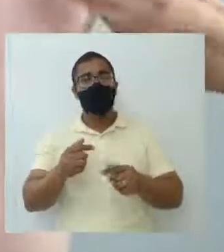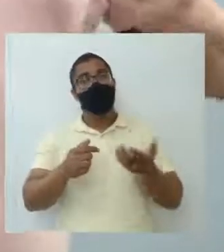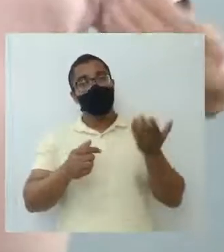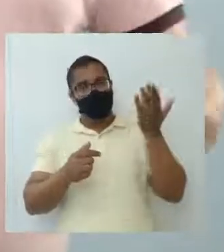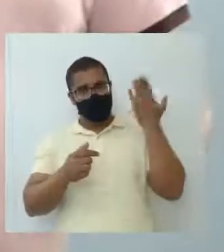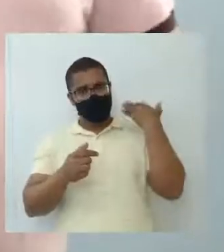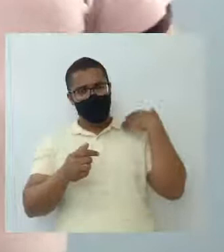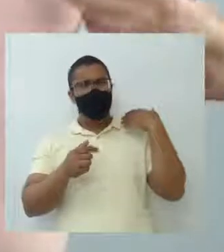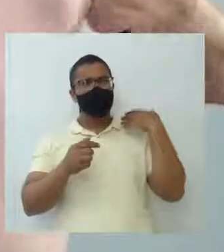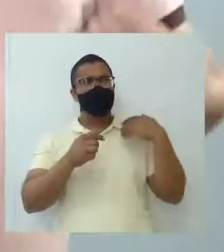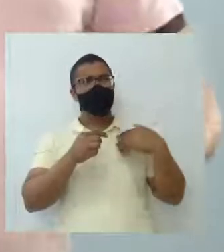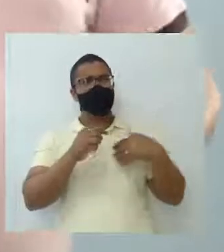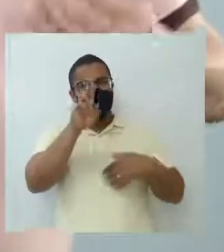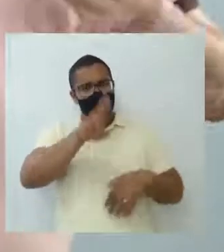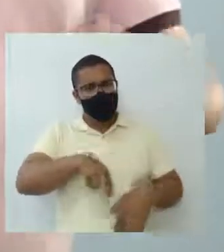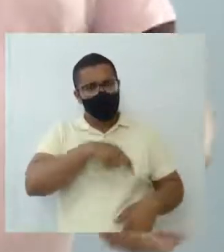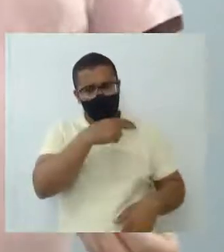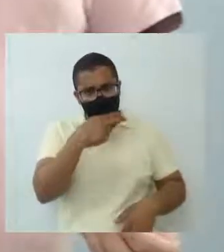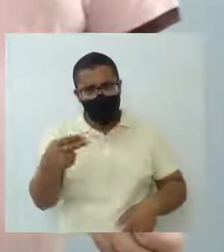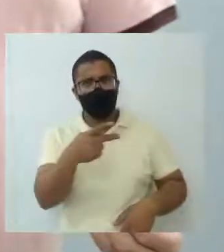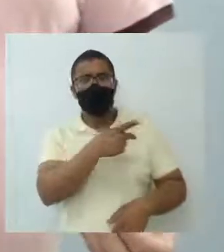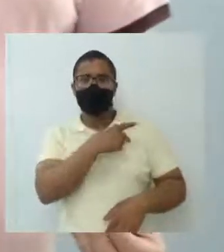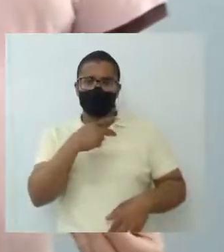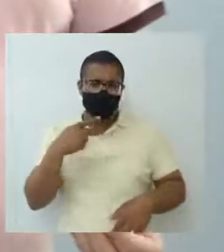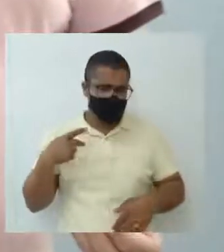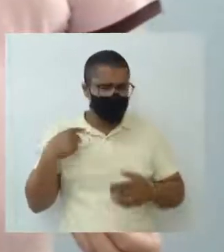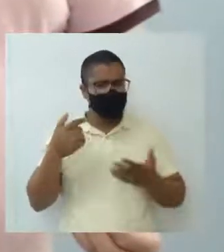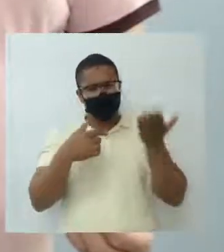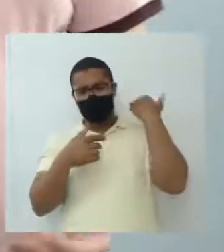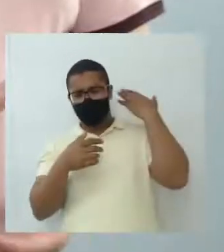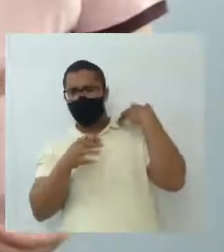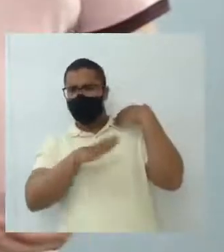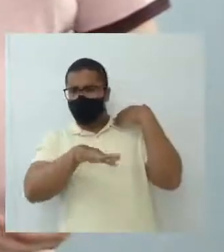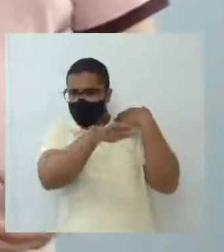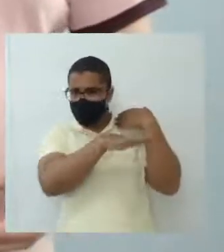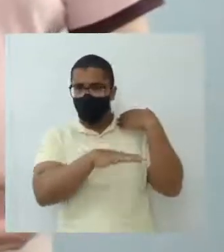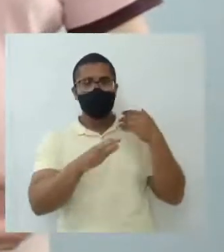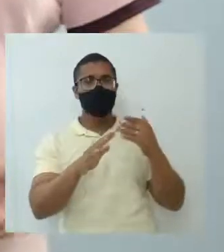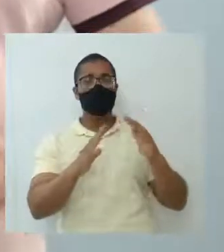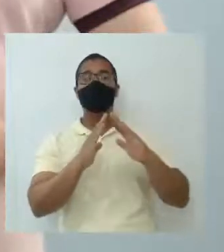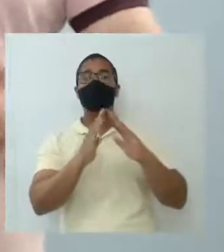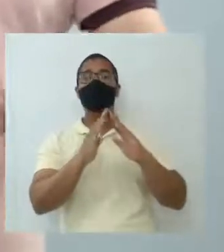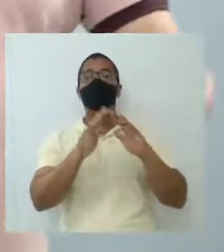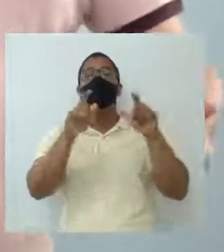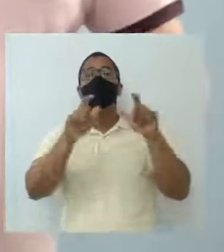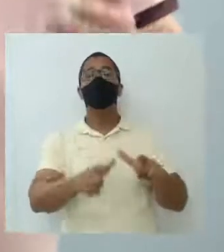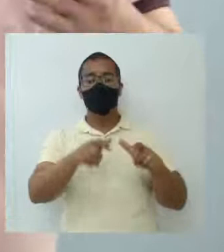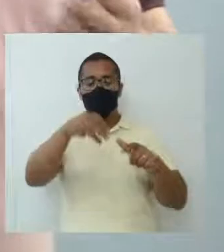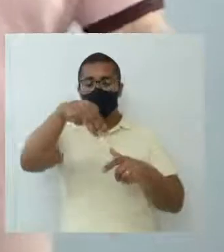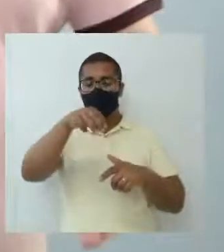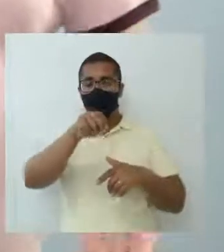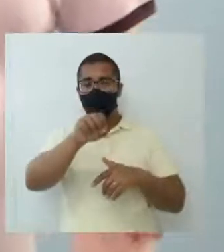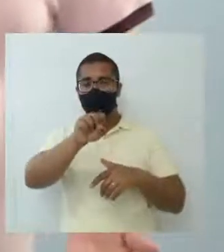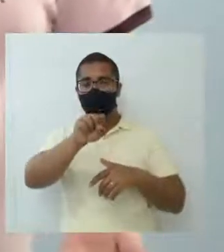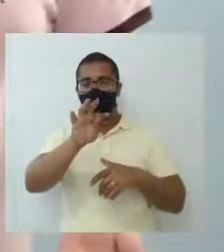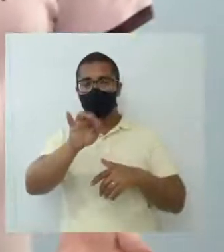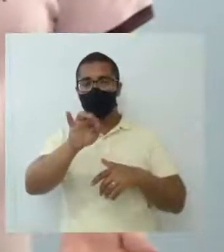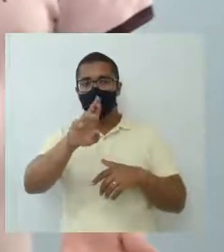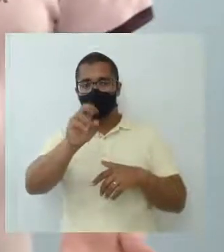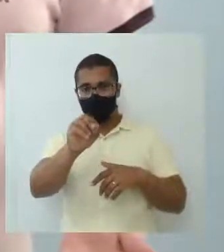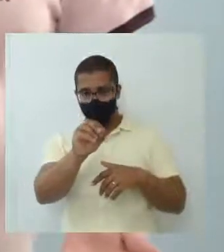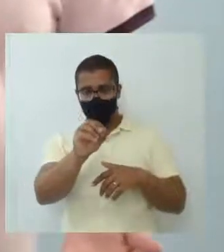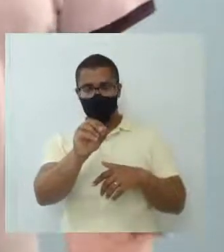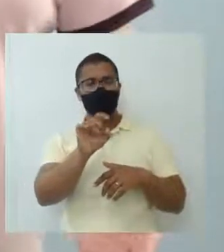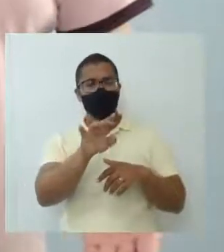os padres, os religiosos, os frades de sua época ficavam em mosteiros na contemplação